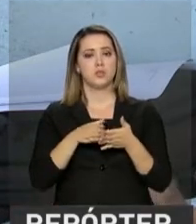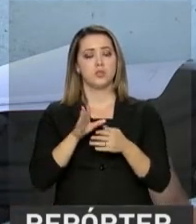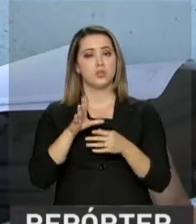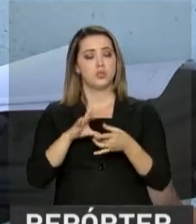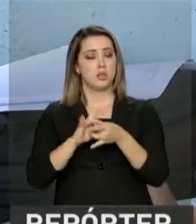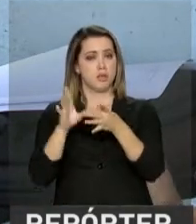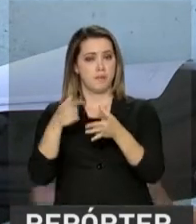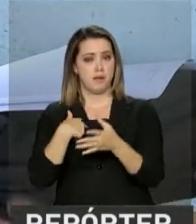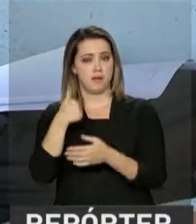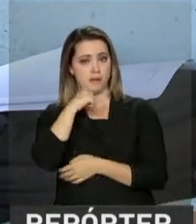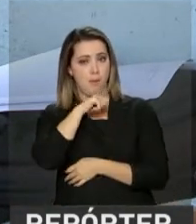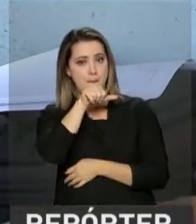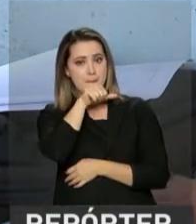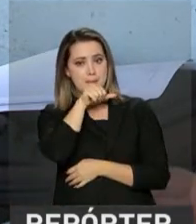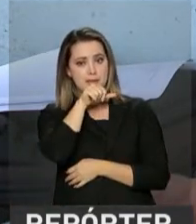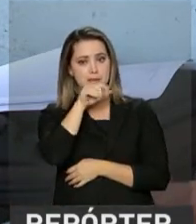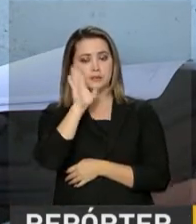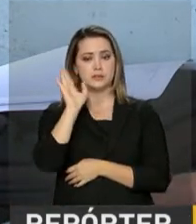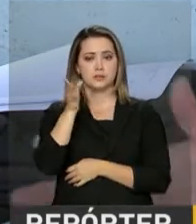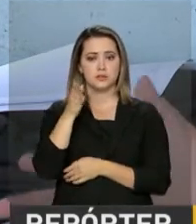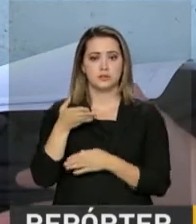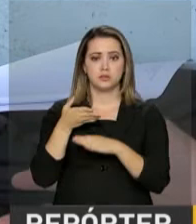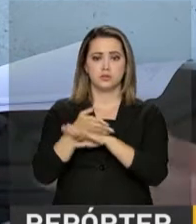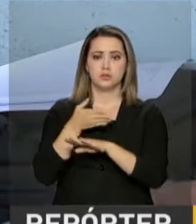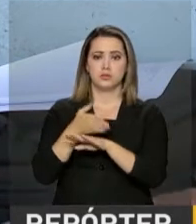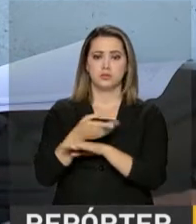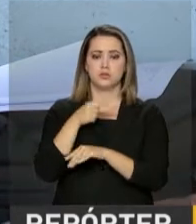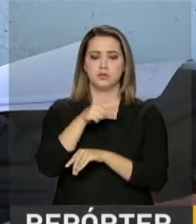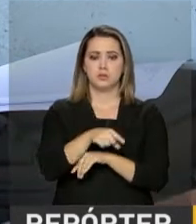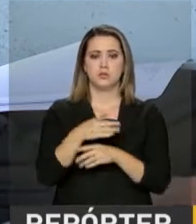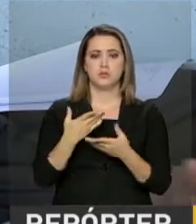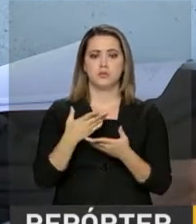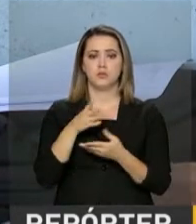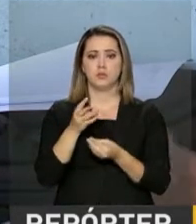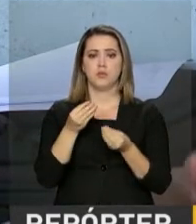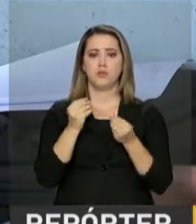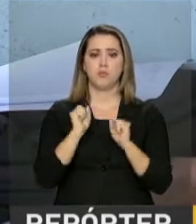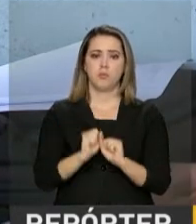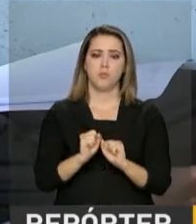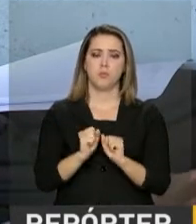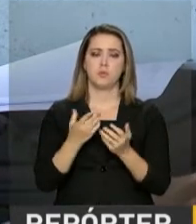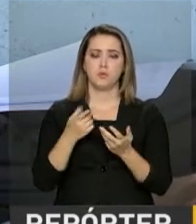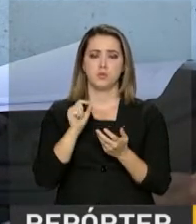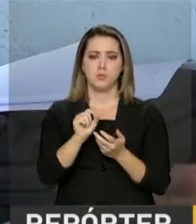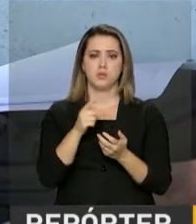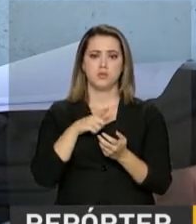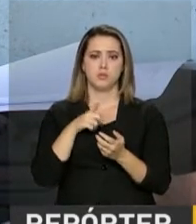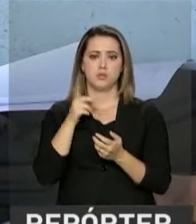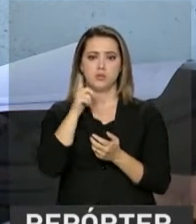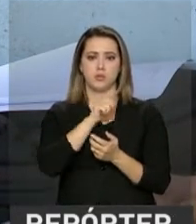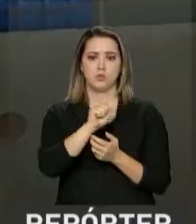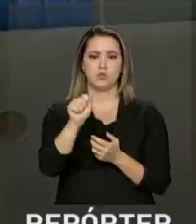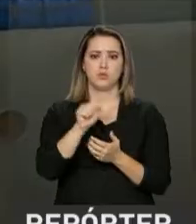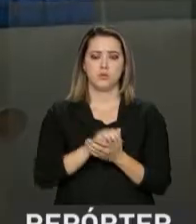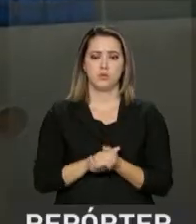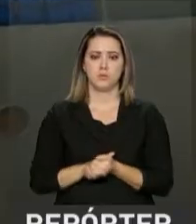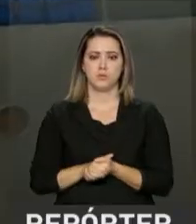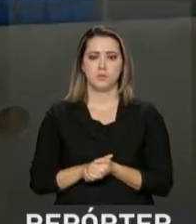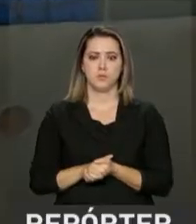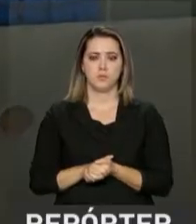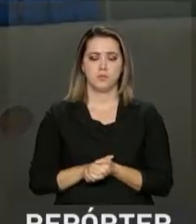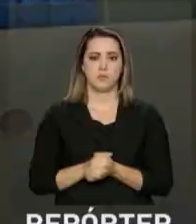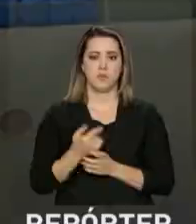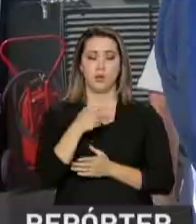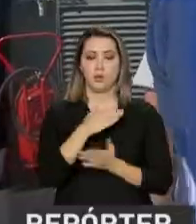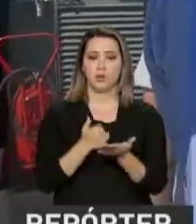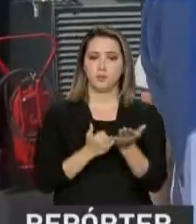por aqui não deu certo eu estou tentando fazer com ele pra vencer eu ia conseguir também né esse navio de